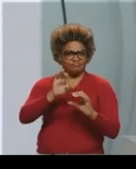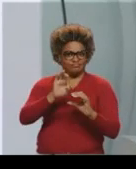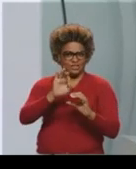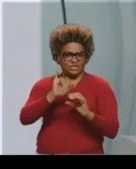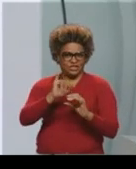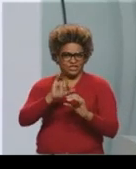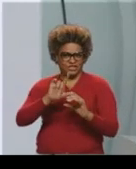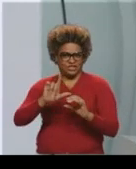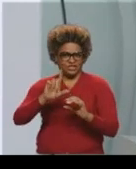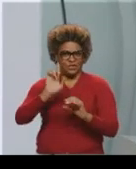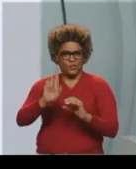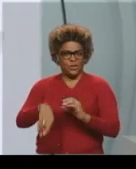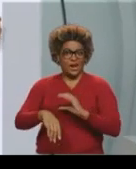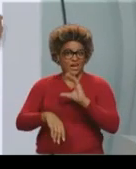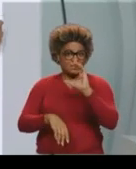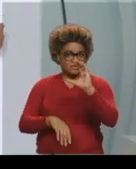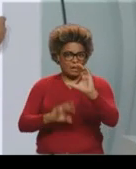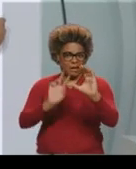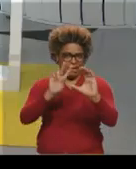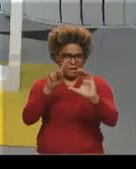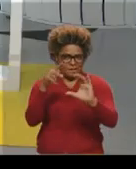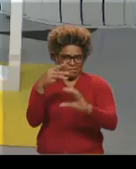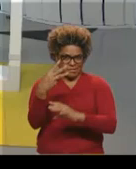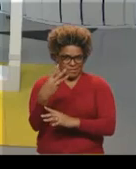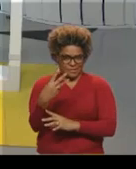o resto com hidrogênio.